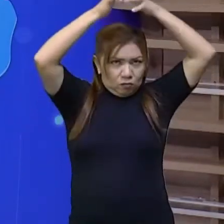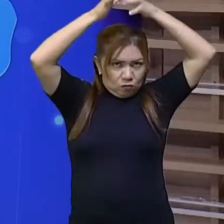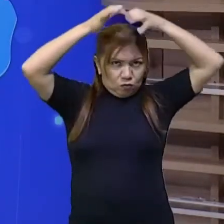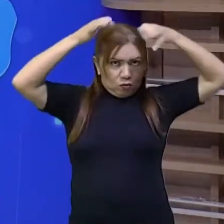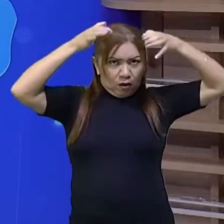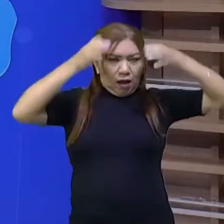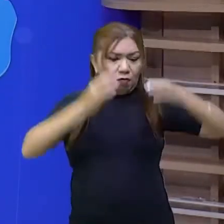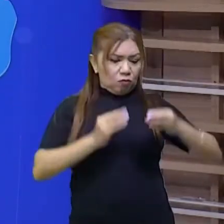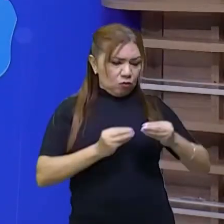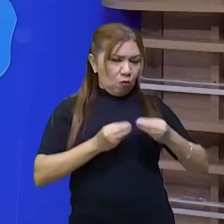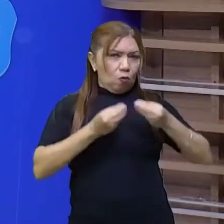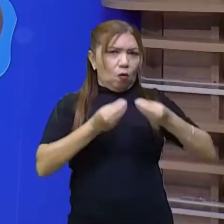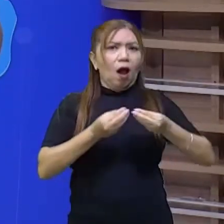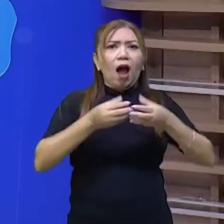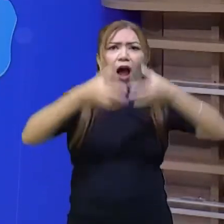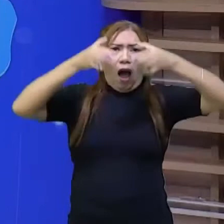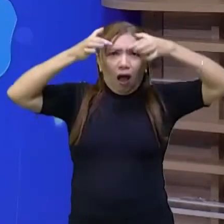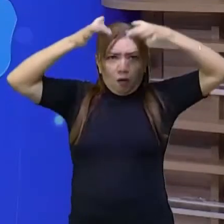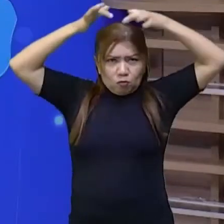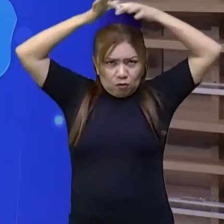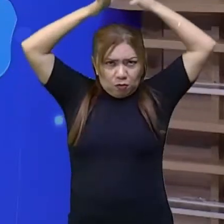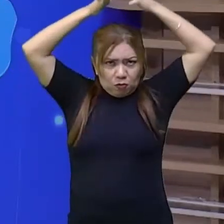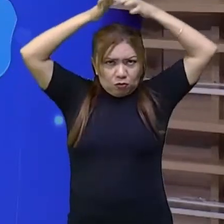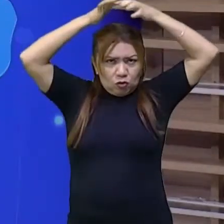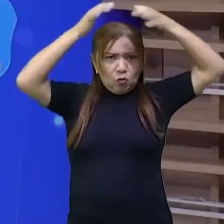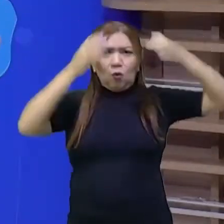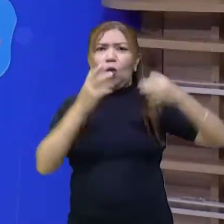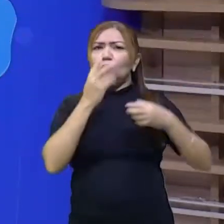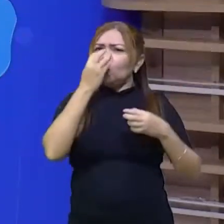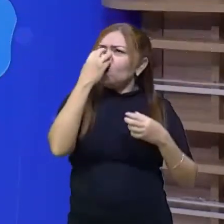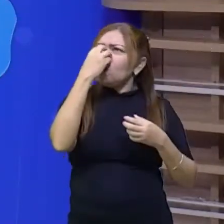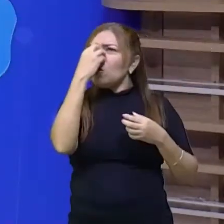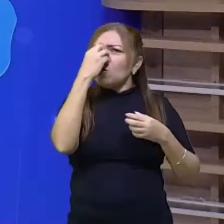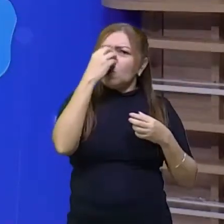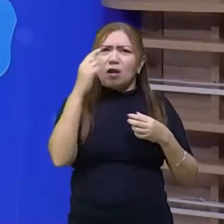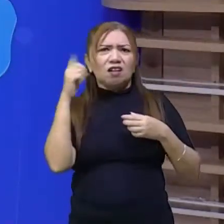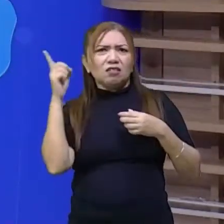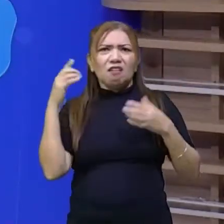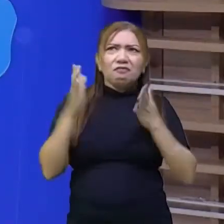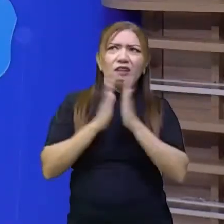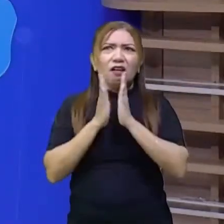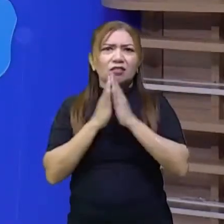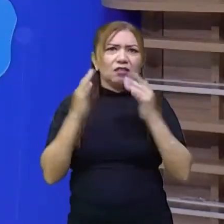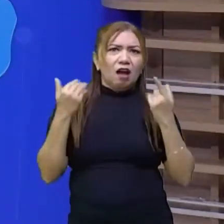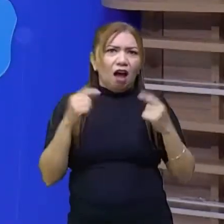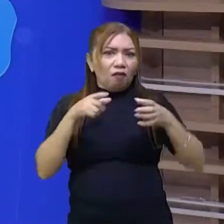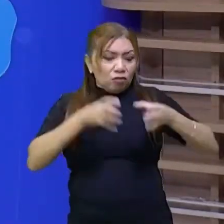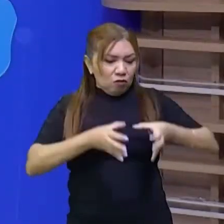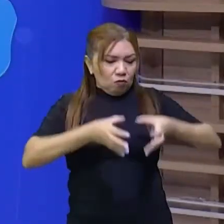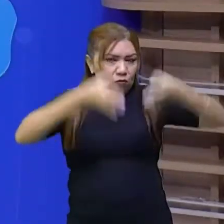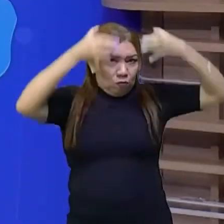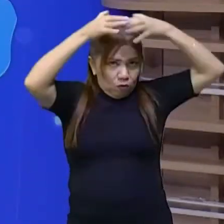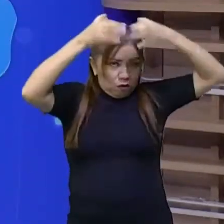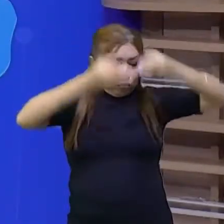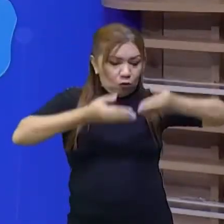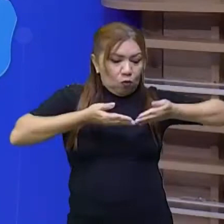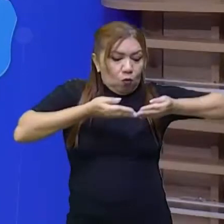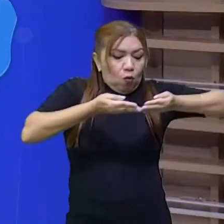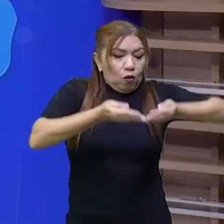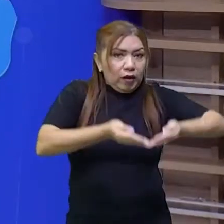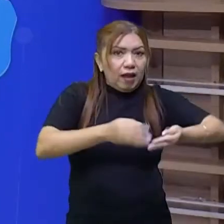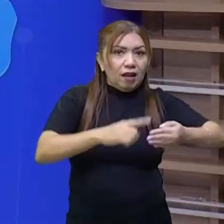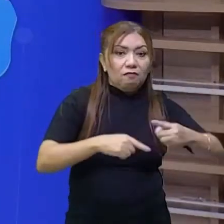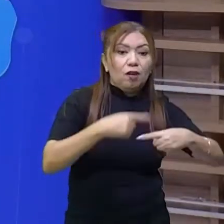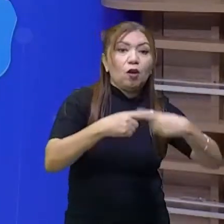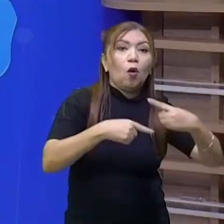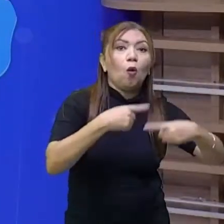ganho um um chapeuzinho de palhaço em um chapéu de uma festa de aniversário que eu fui se você colocar na BA E aí você dá uma empurradinha